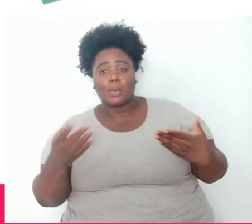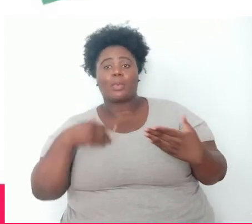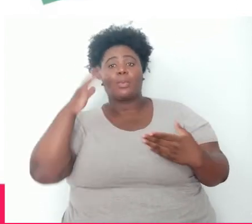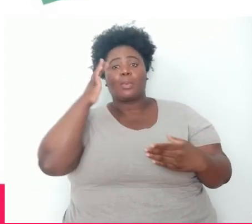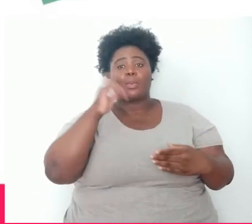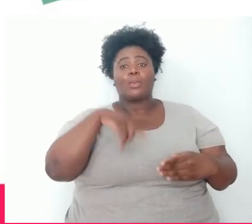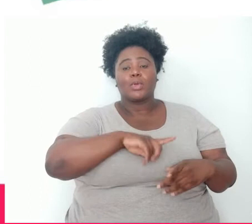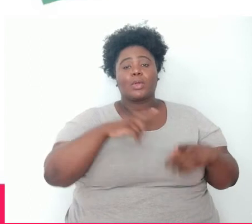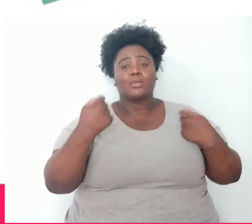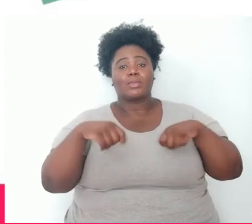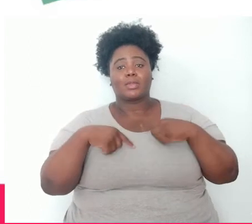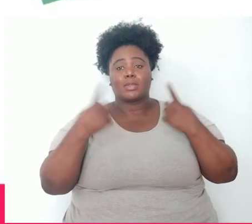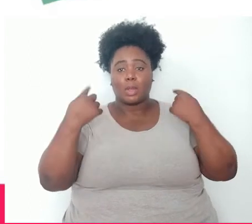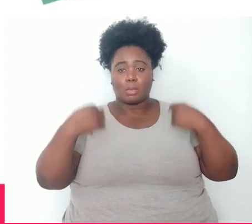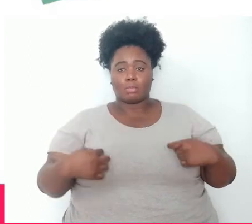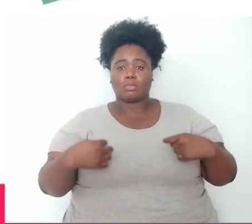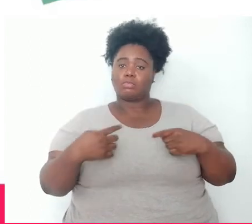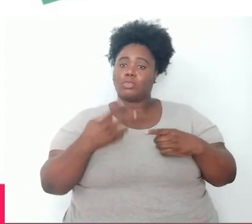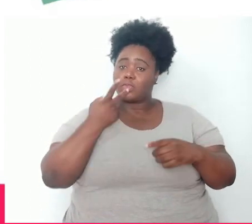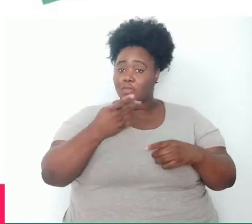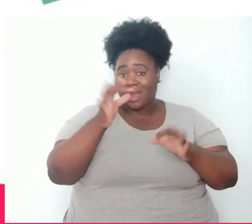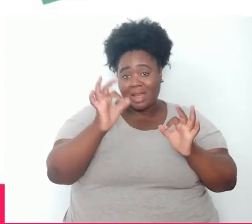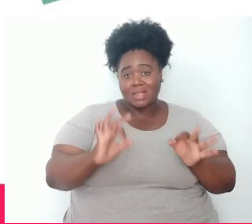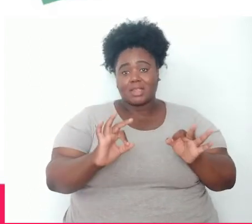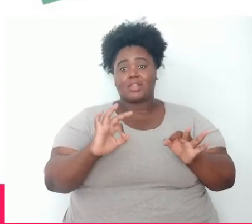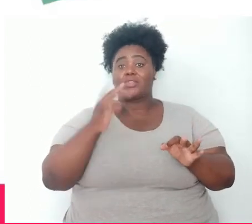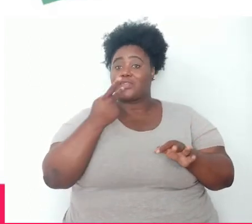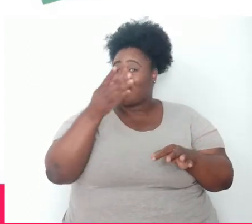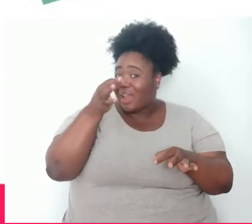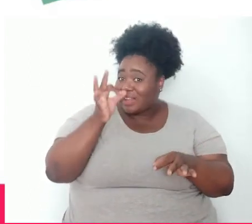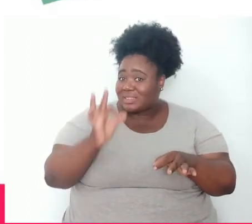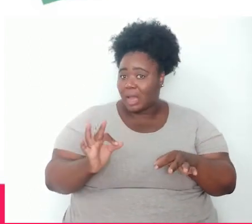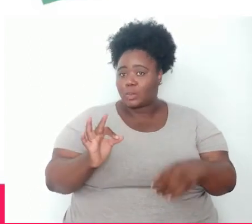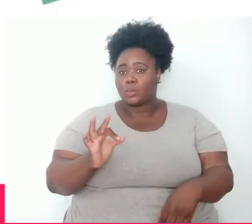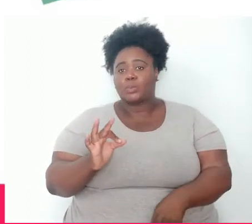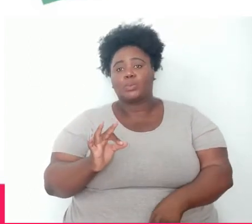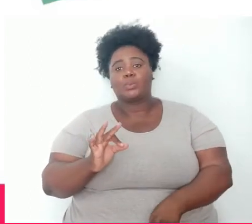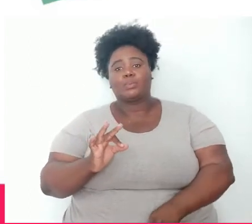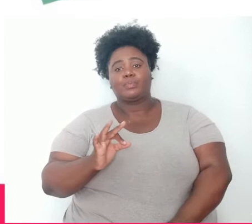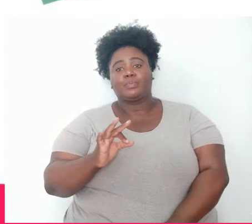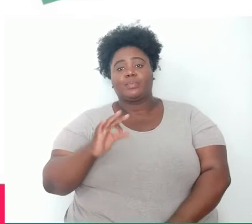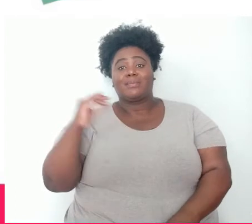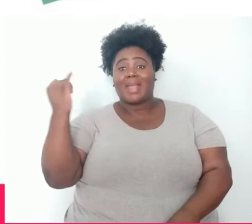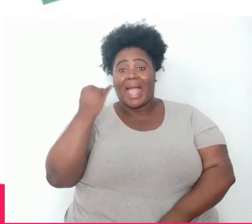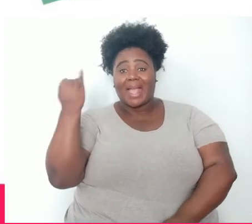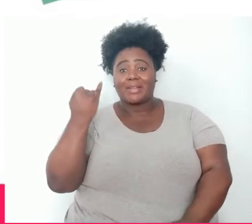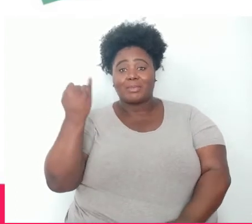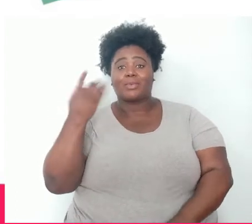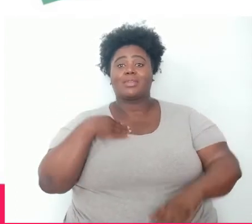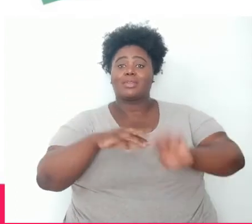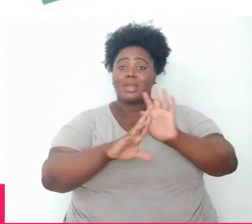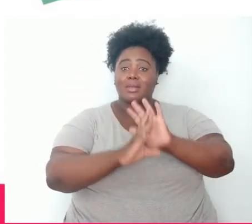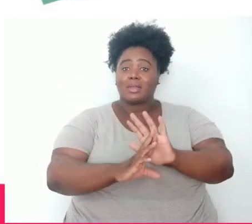tem que ter uma postura afirmativa, de afirmar a importância dessas referências que